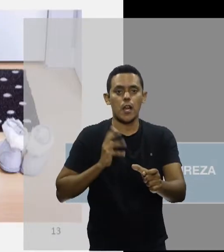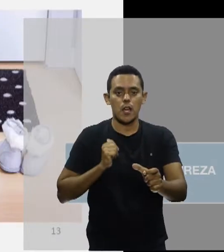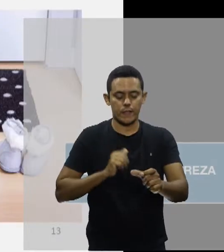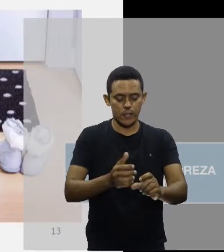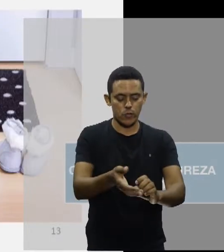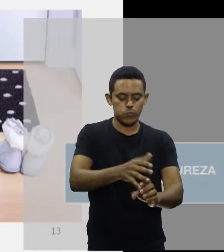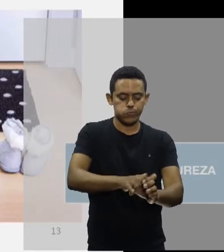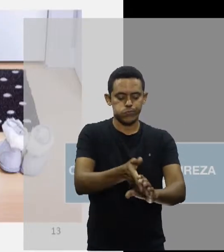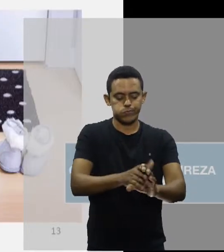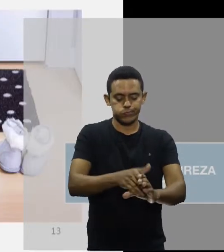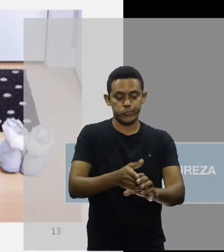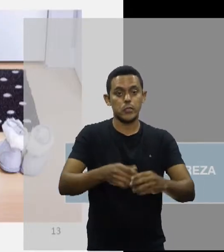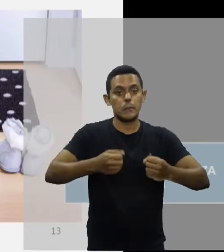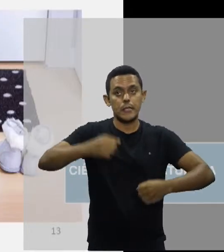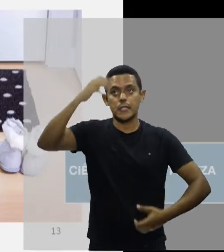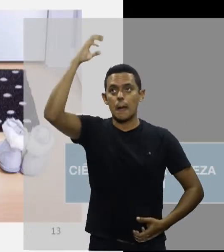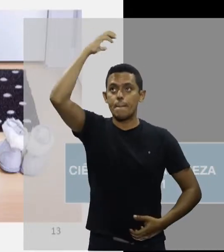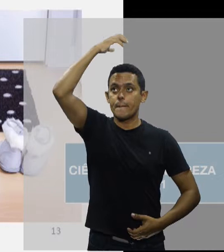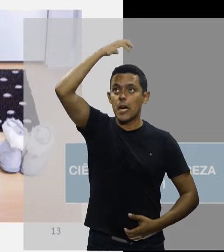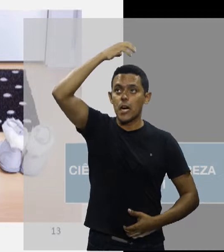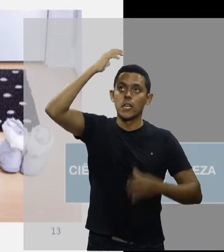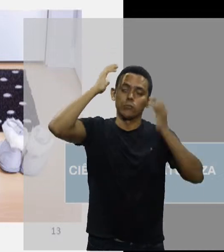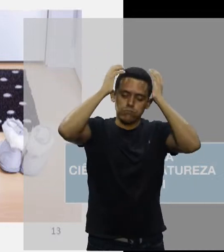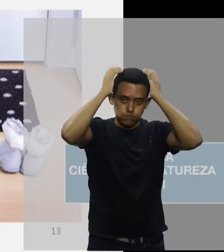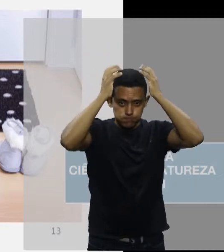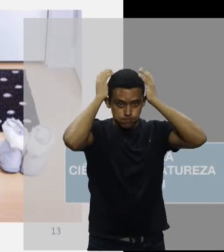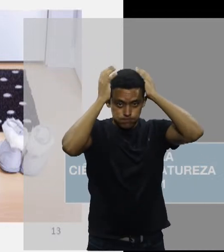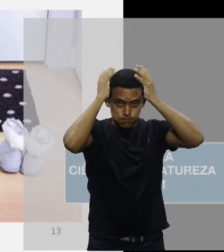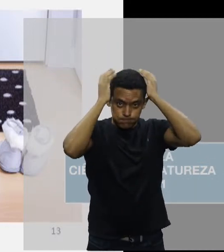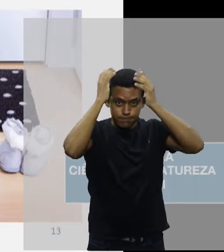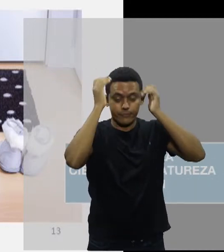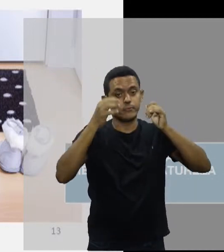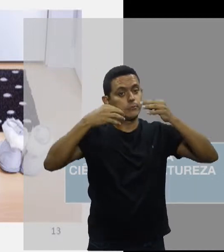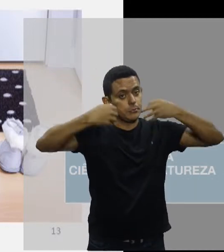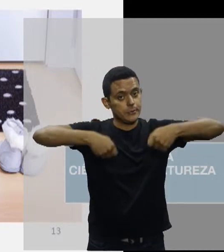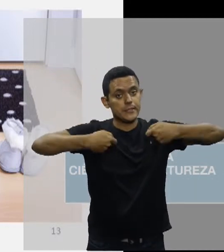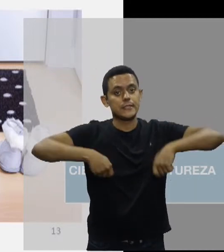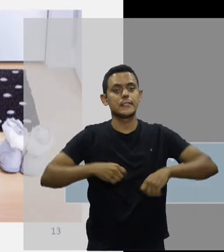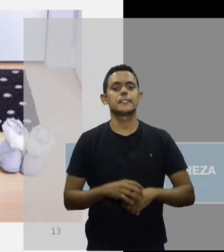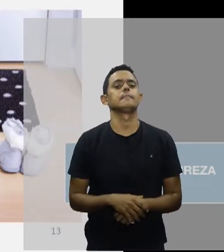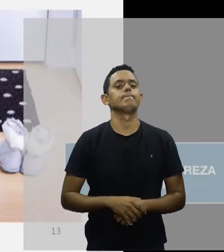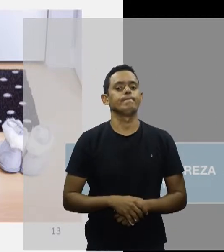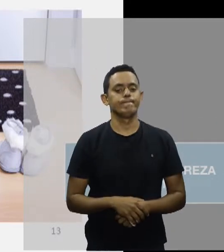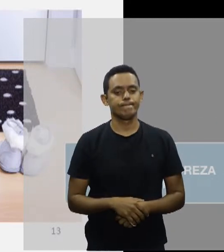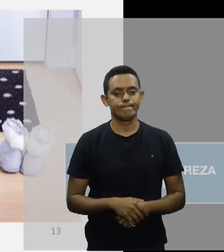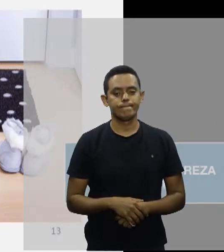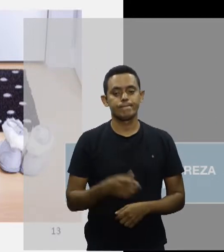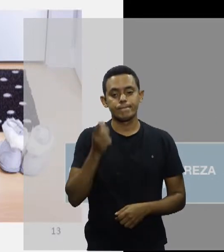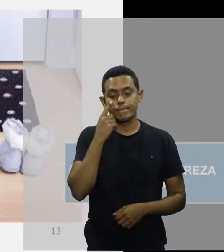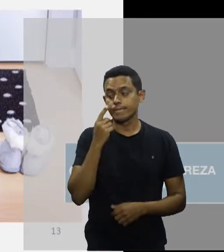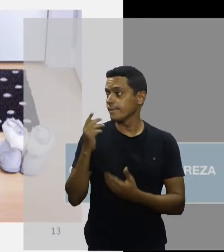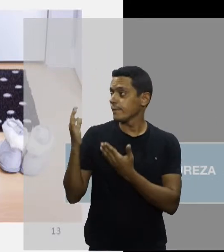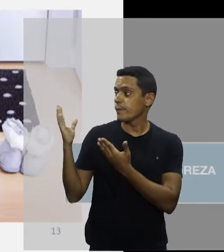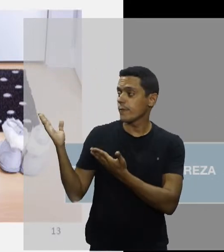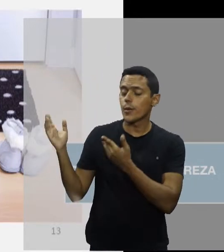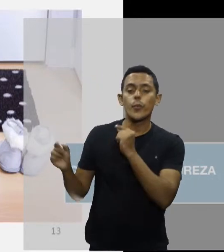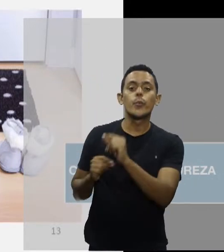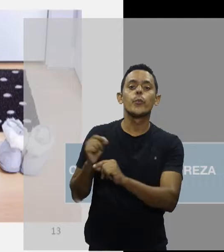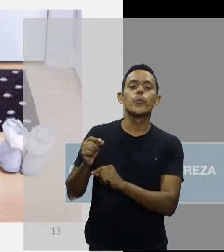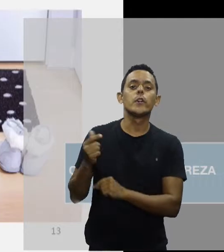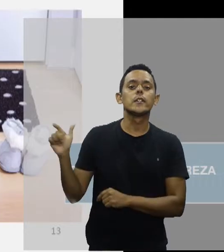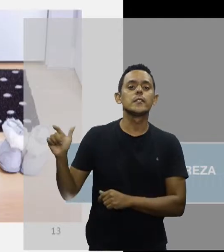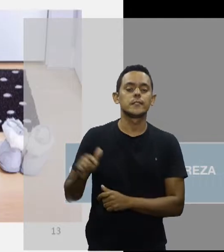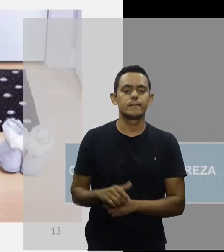tome um banho, lave o cabelo, tá bom? Em seguida dessa imagem, ainda no slide 13, a gente vê aí